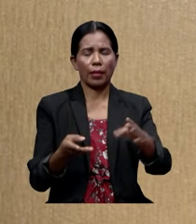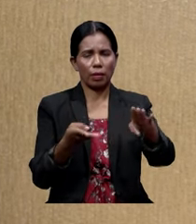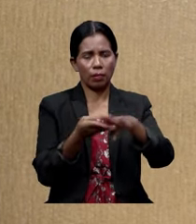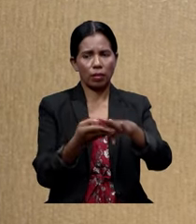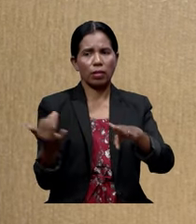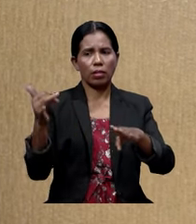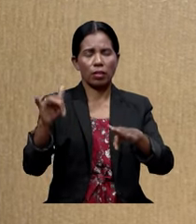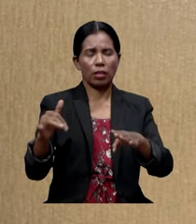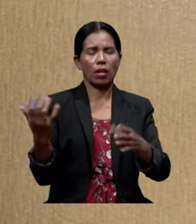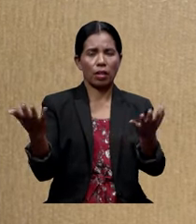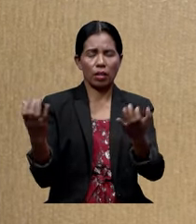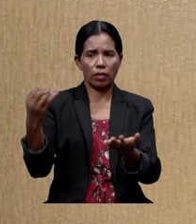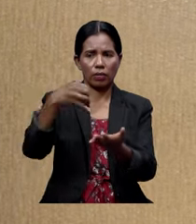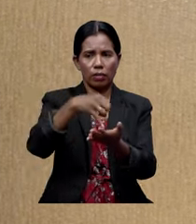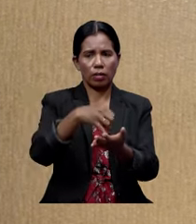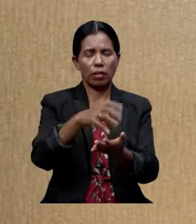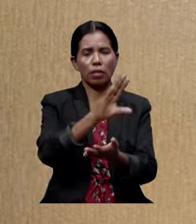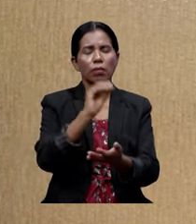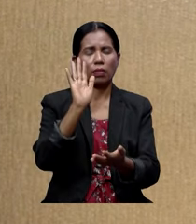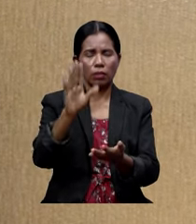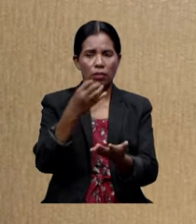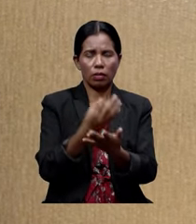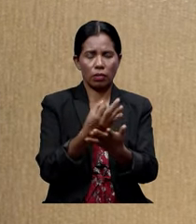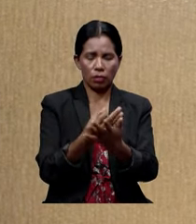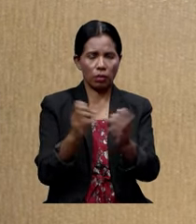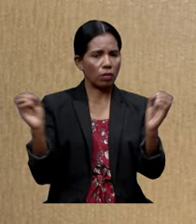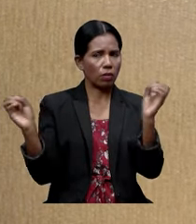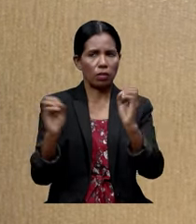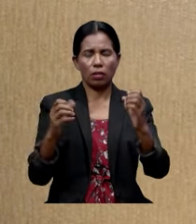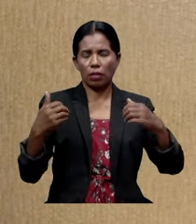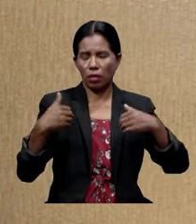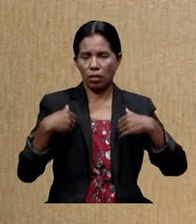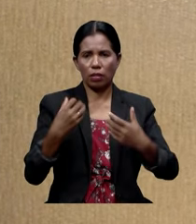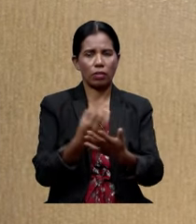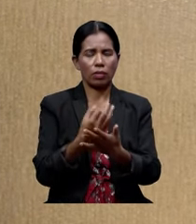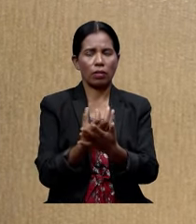se ele quer investir. Também, onde ouça, ou lá investe, ou lá ia lucro.